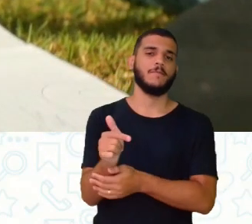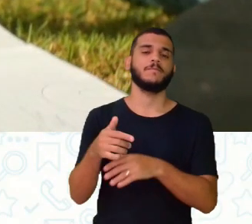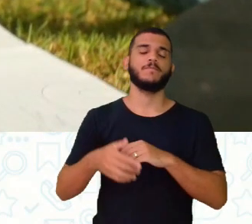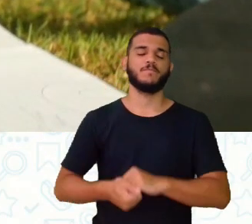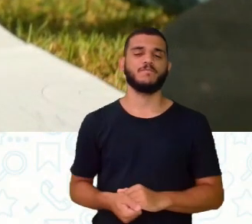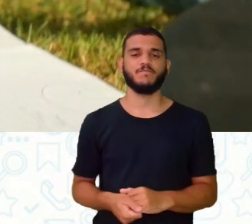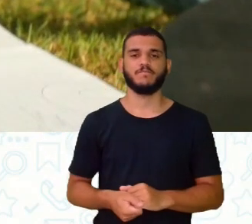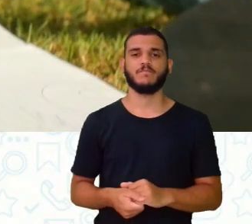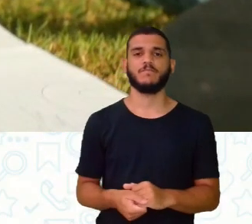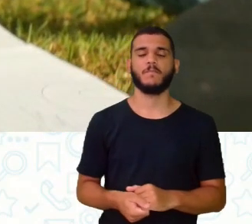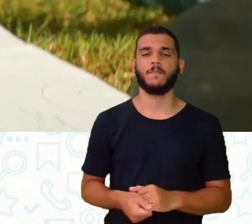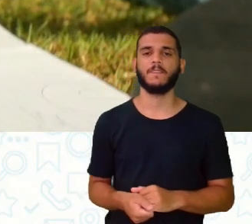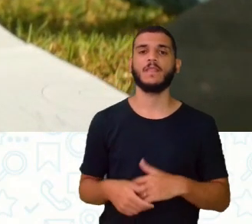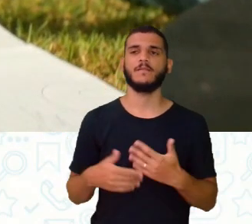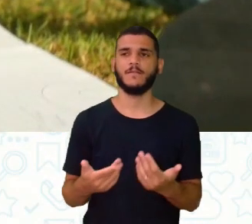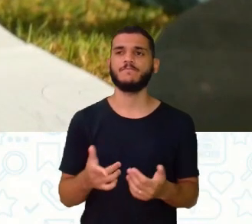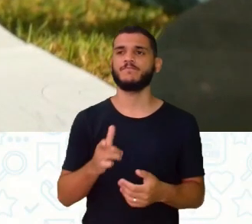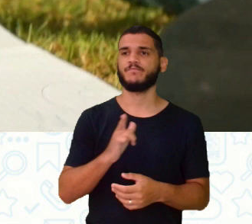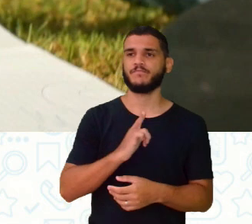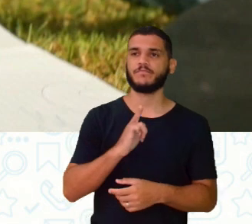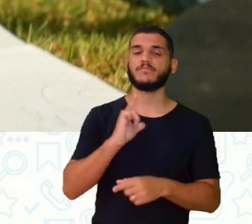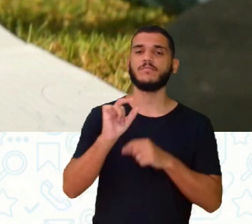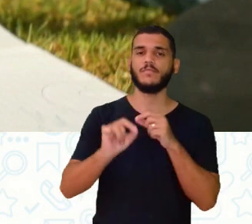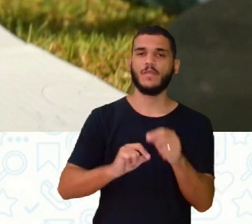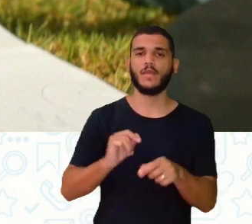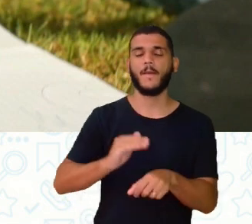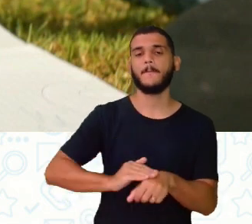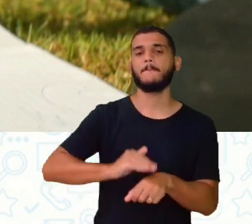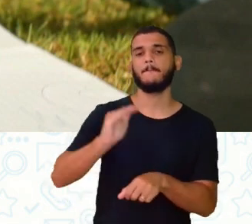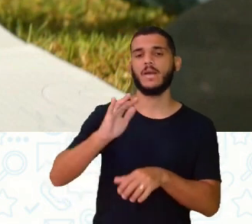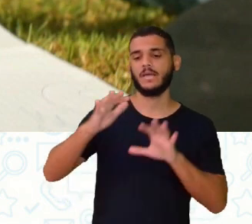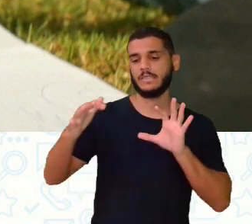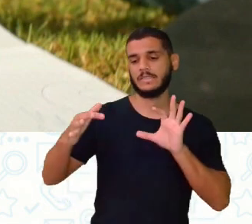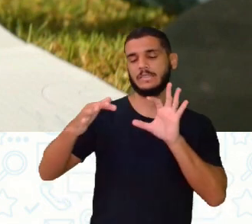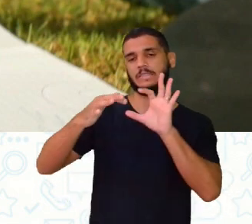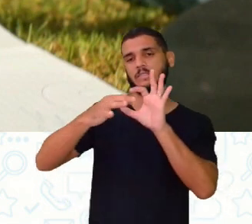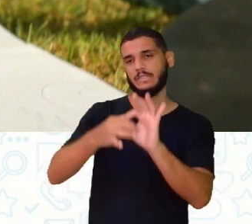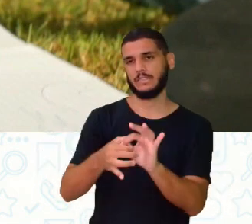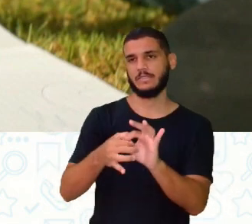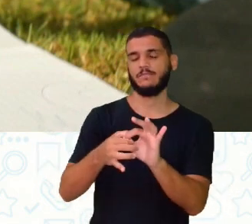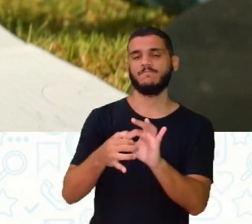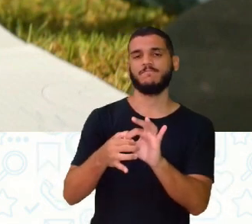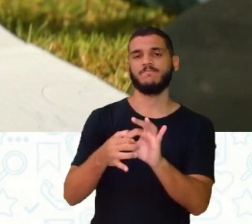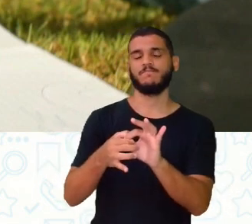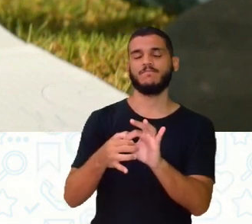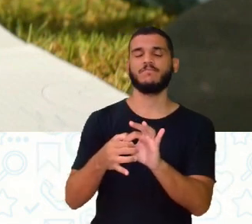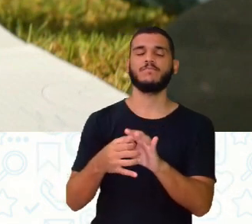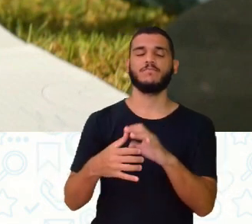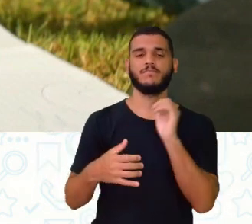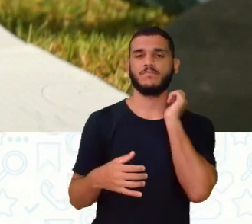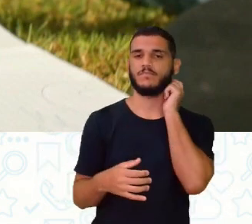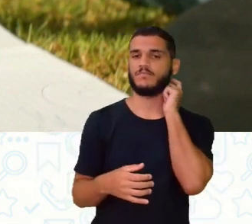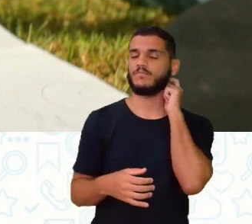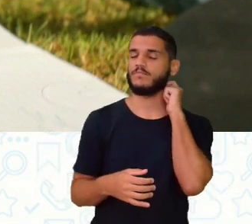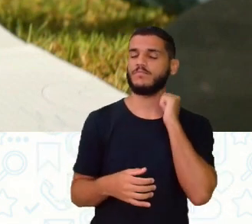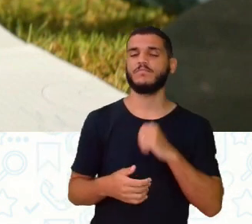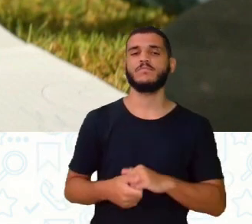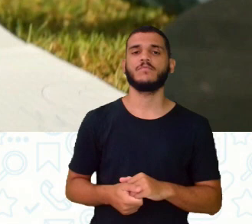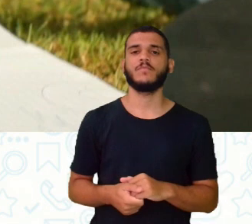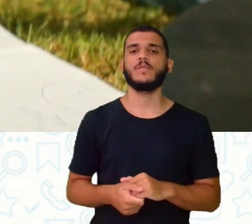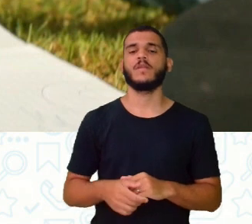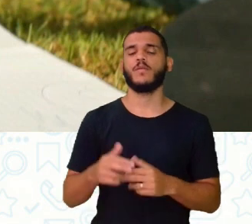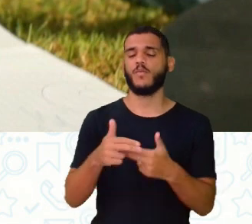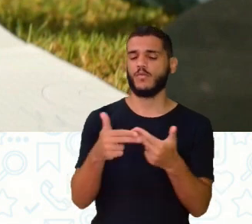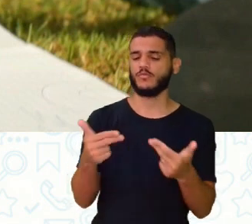é? Havia, não é? Tinha mais comunhão, a palavra é tinha aí, tá? Tinha mais comunhão com